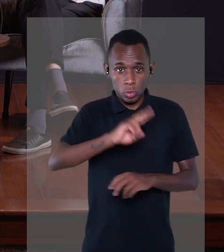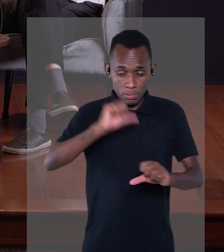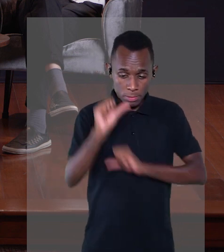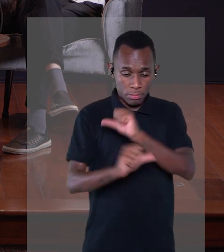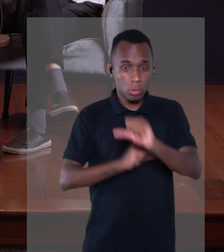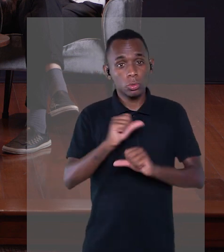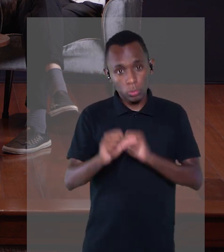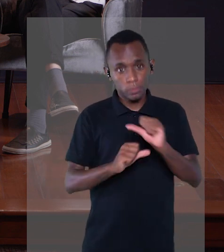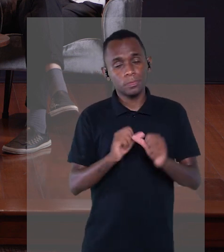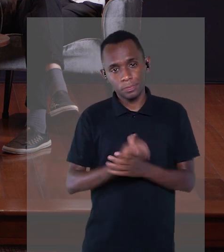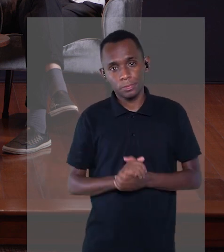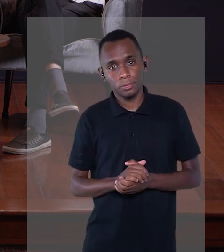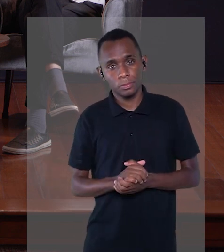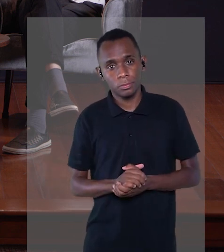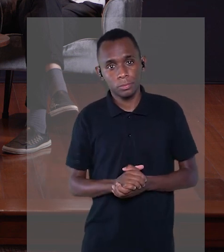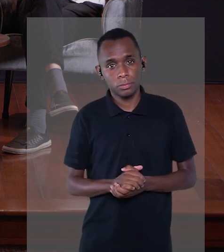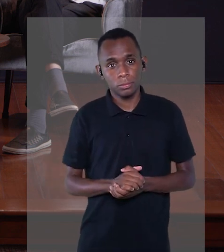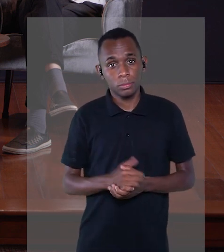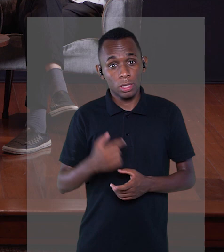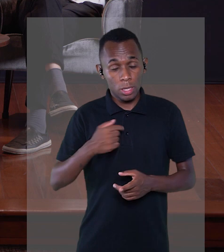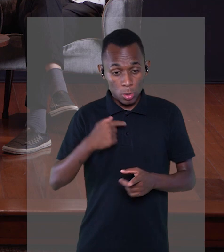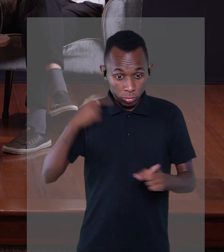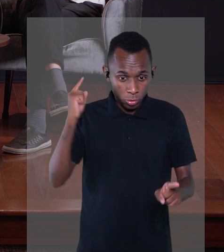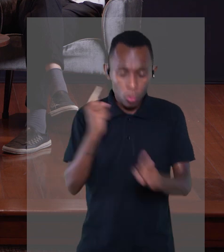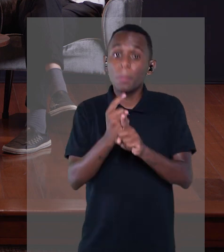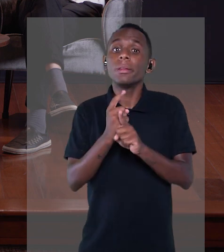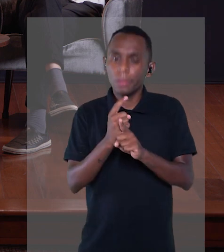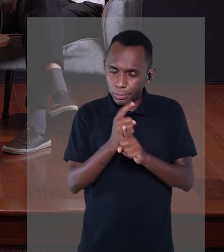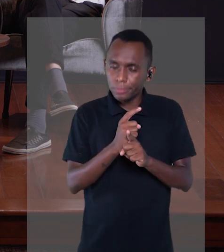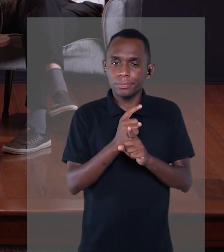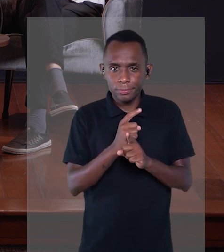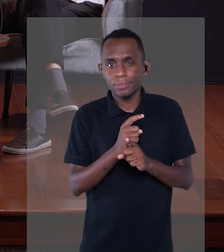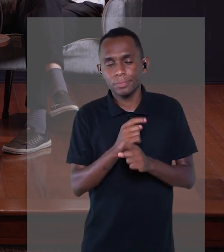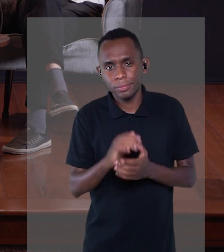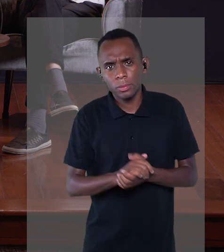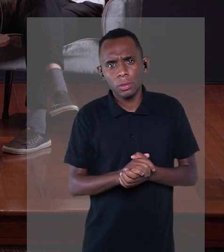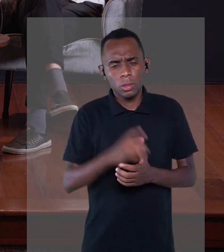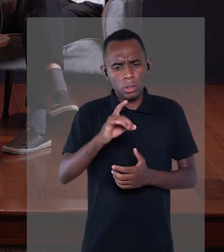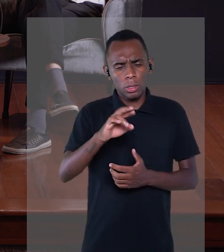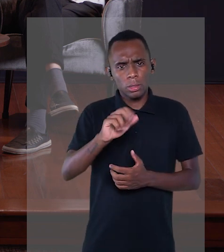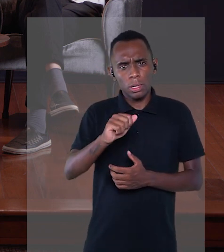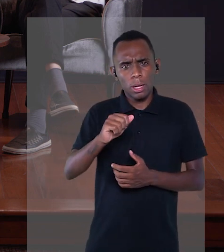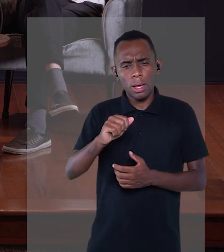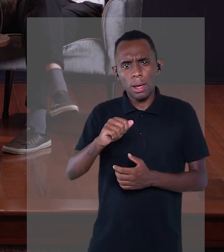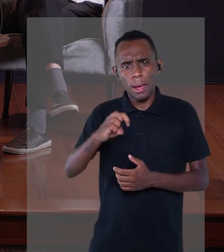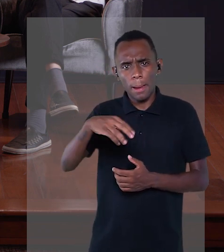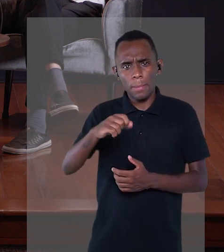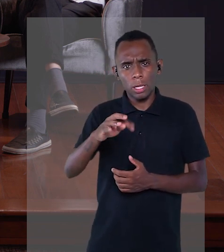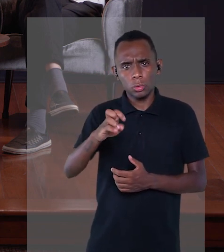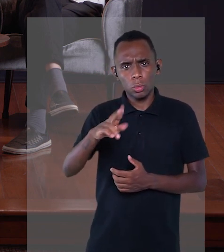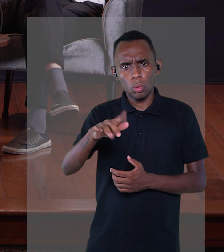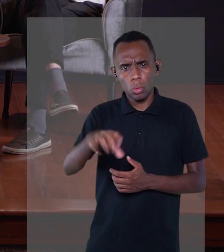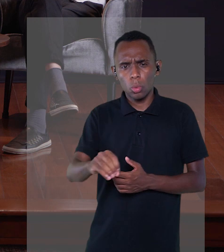sacou, é o Nelson. Eu saquei de cara. Muita gente já me perguntou assim, o dramaturgo, quem é o dramaturgo? É o